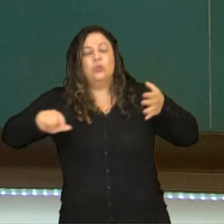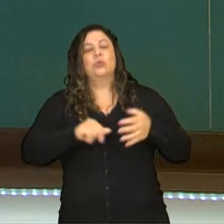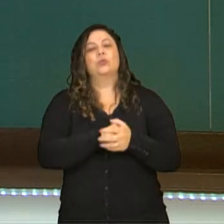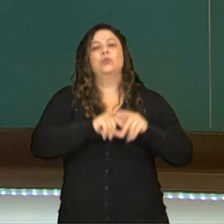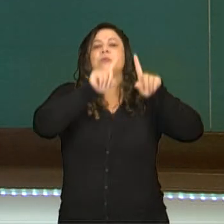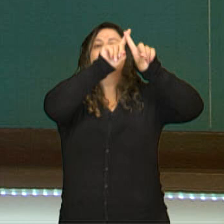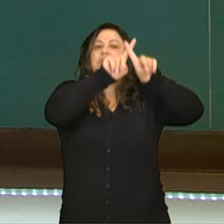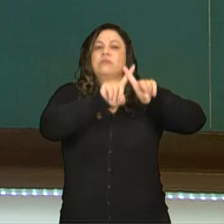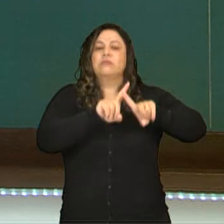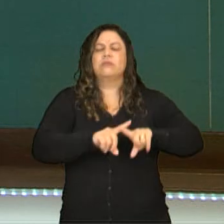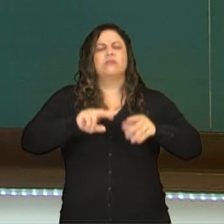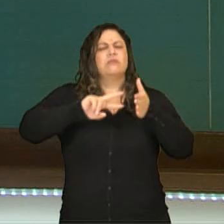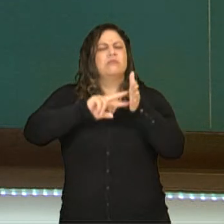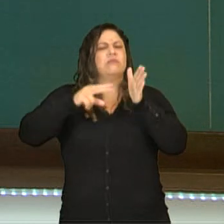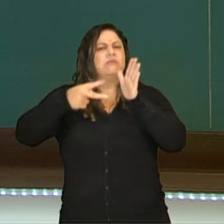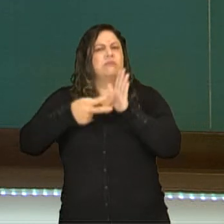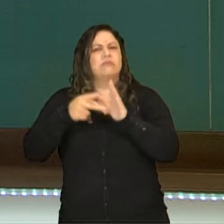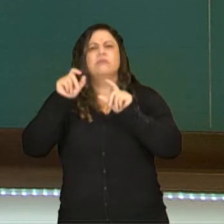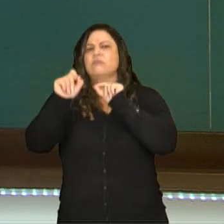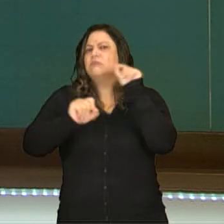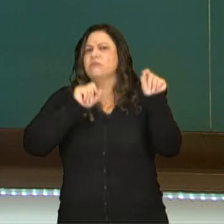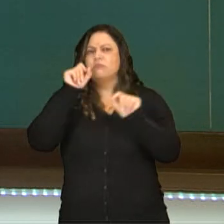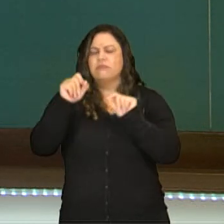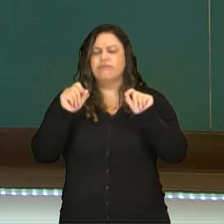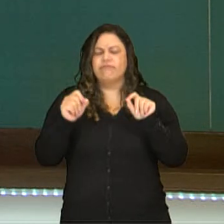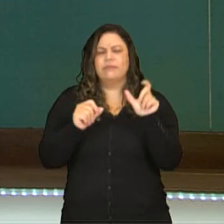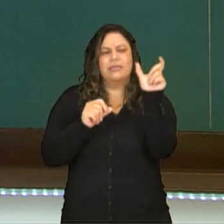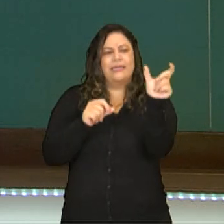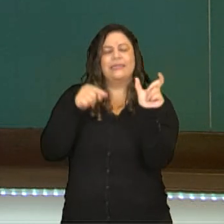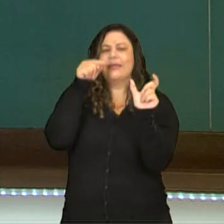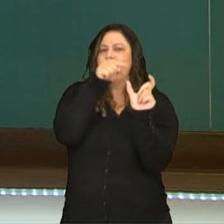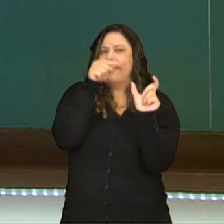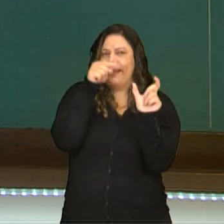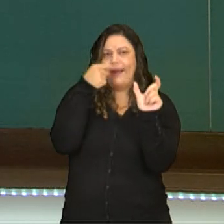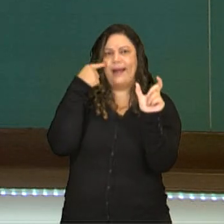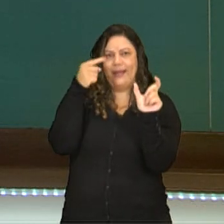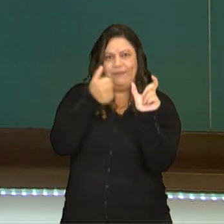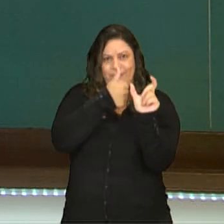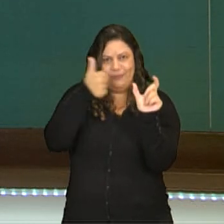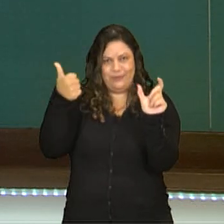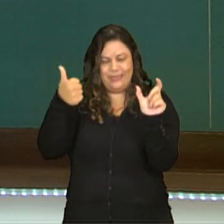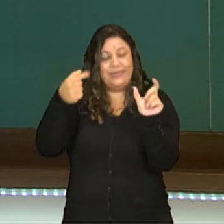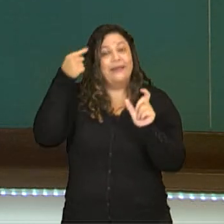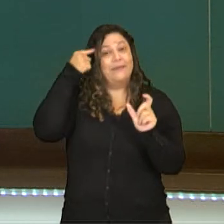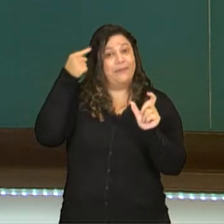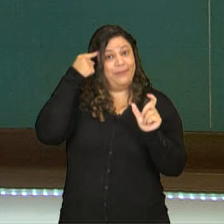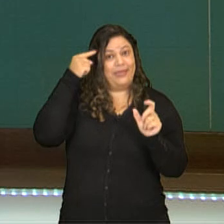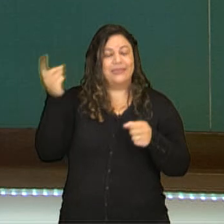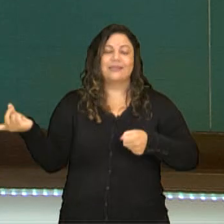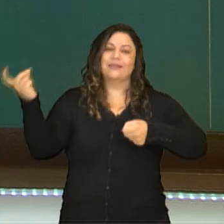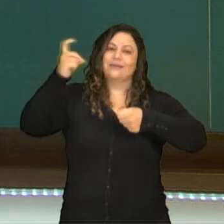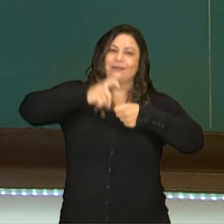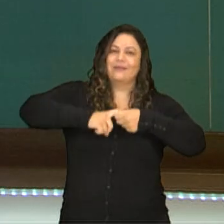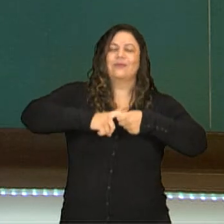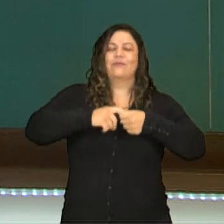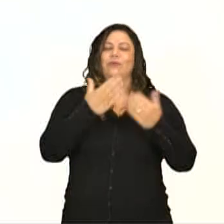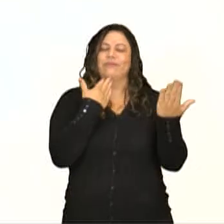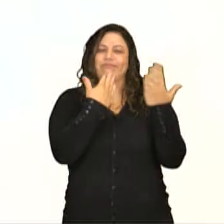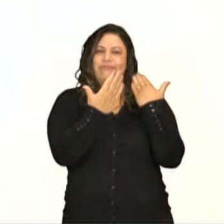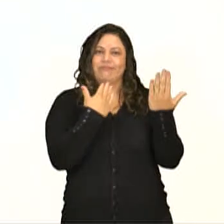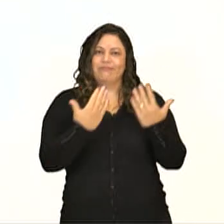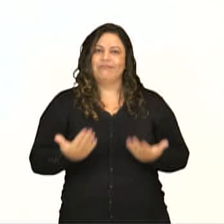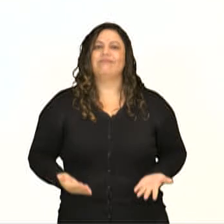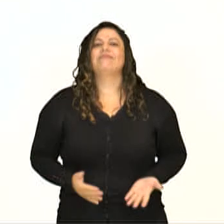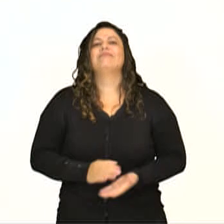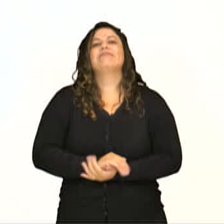qual significa essa palavra, minimamente processados, tá bom? Pensa aí um pouquinho e eu já volto para a gente conversar sobre isso.